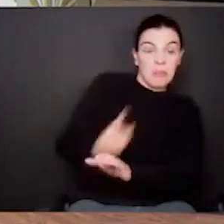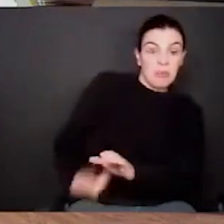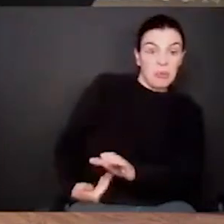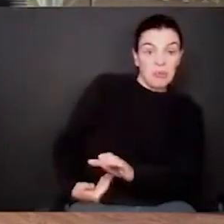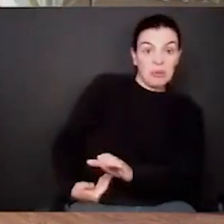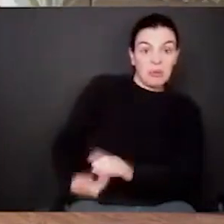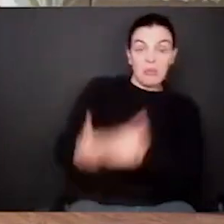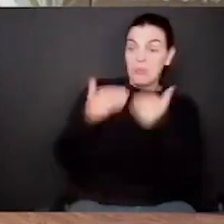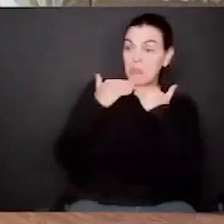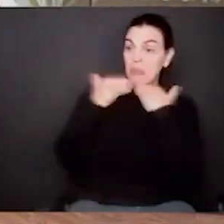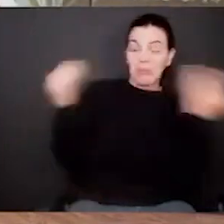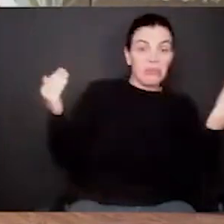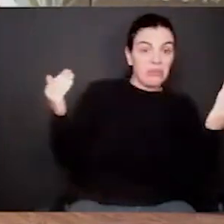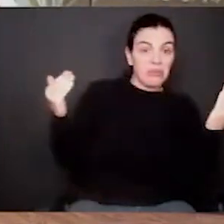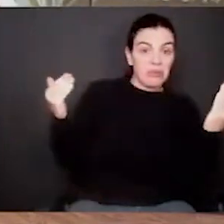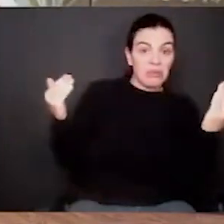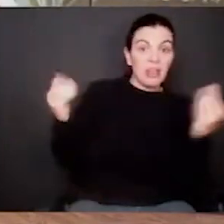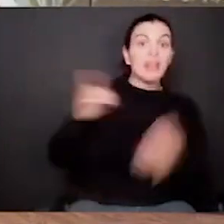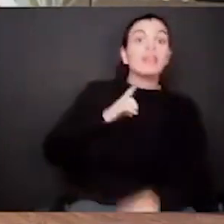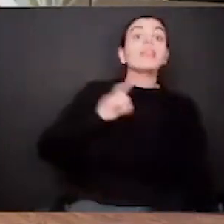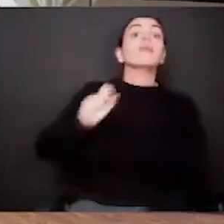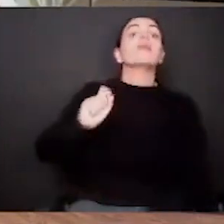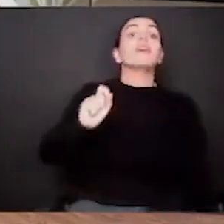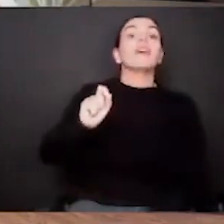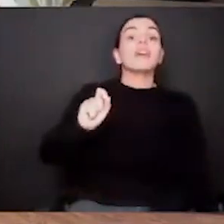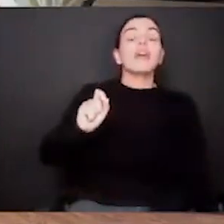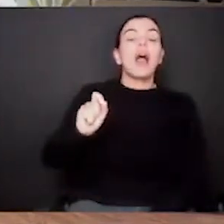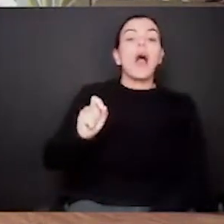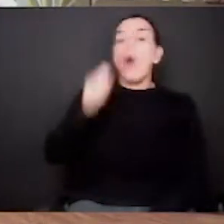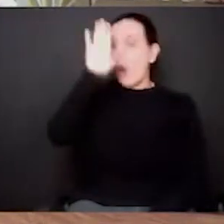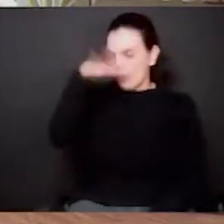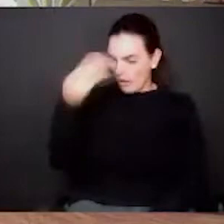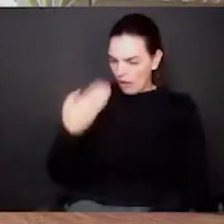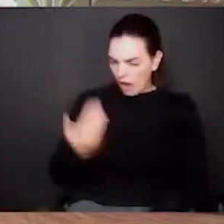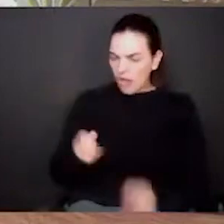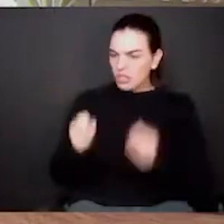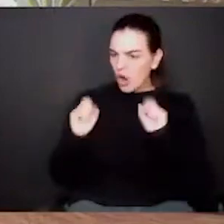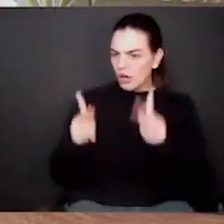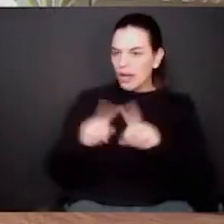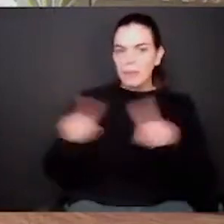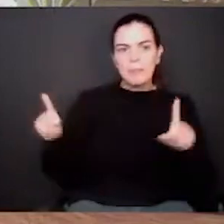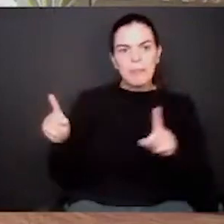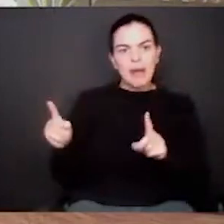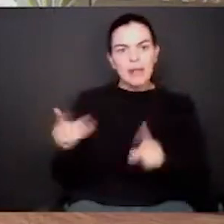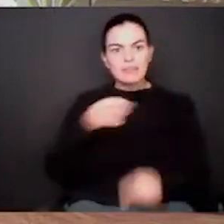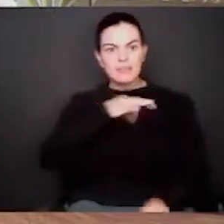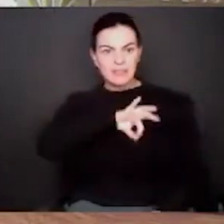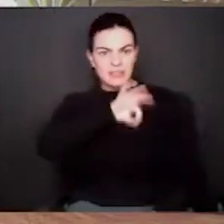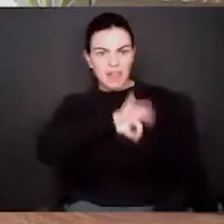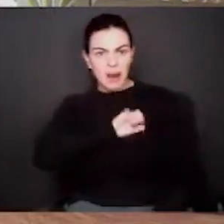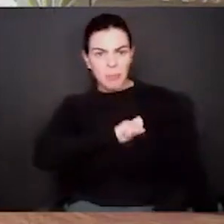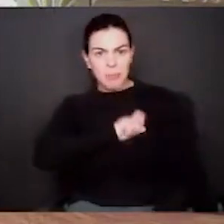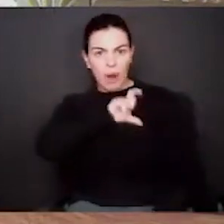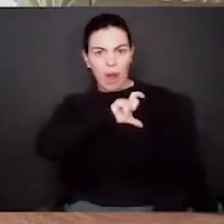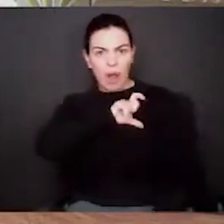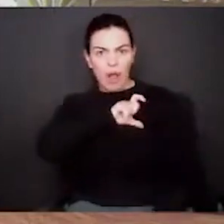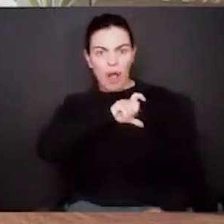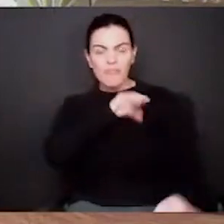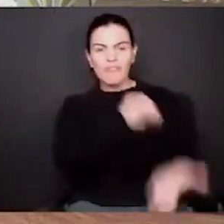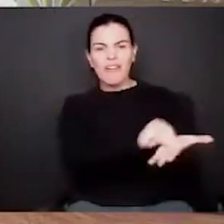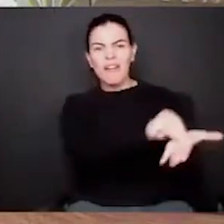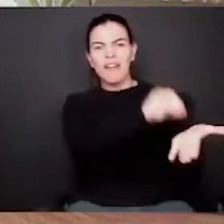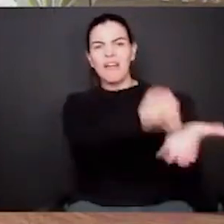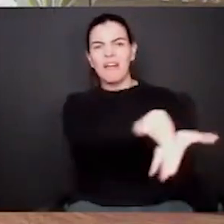homenagem. Mas os custos da sua sobrevivência fica por conta da mágica que ele faz para sobreviver. Porque